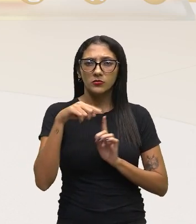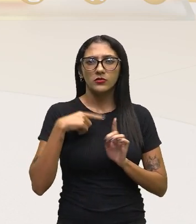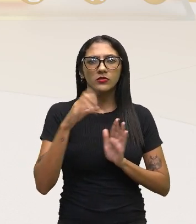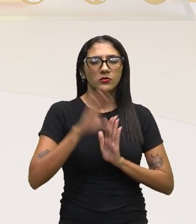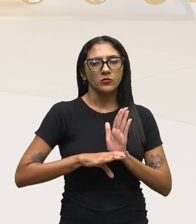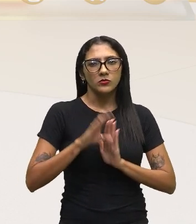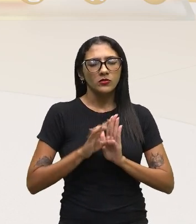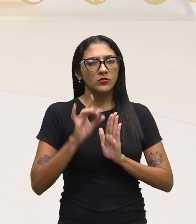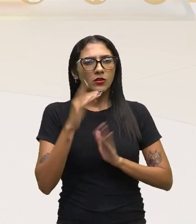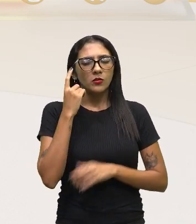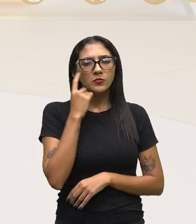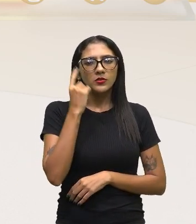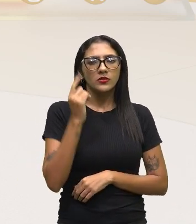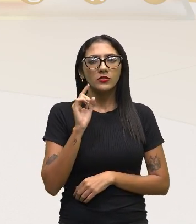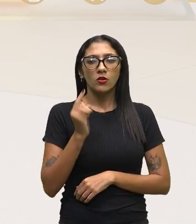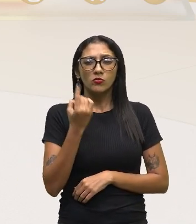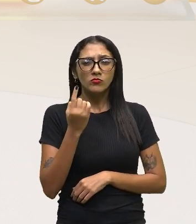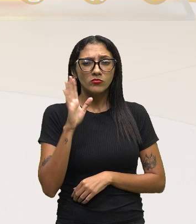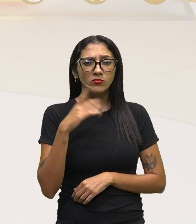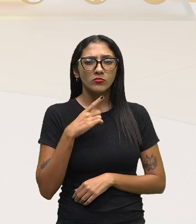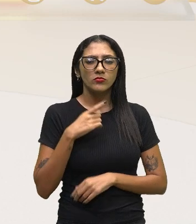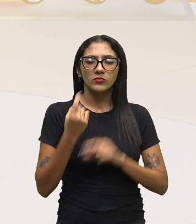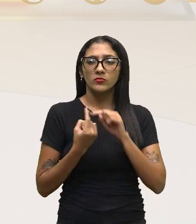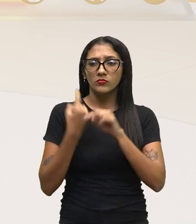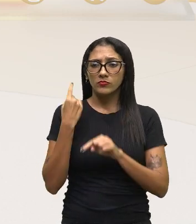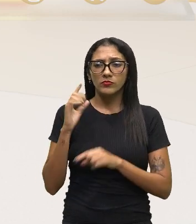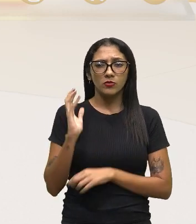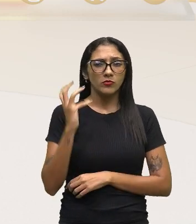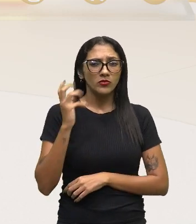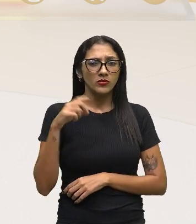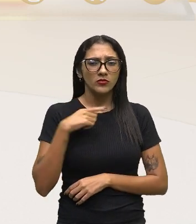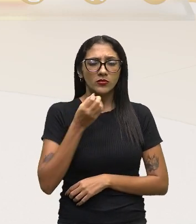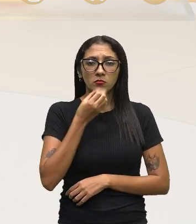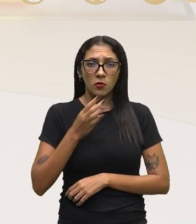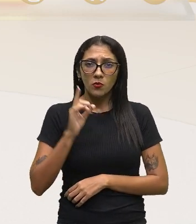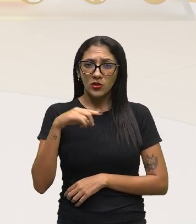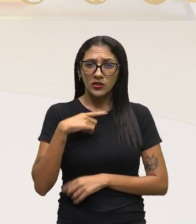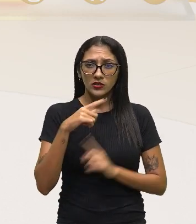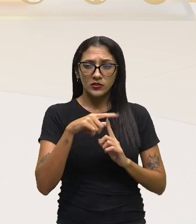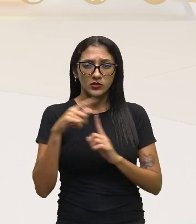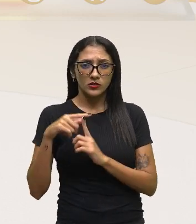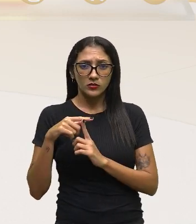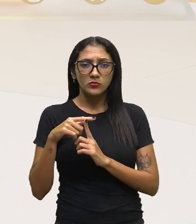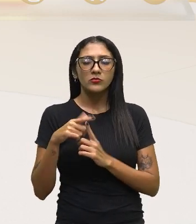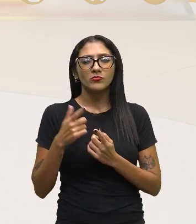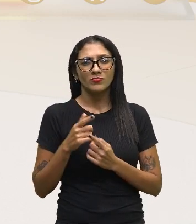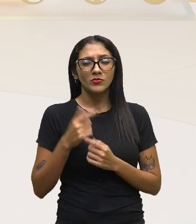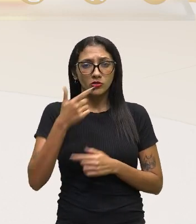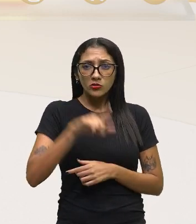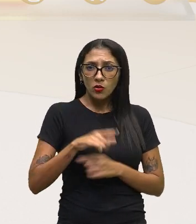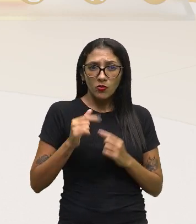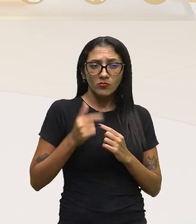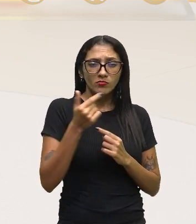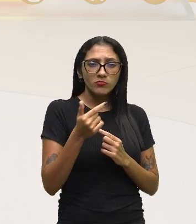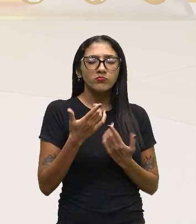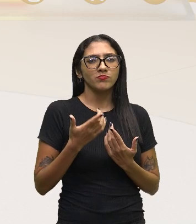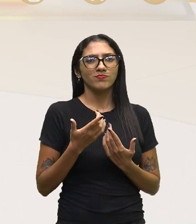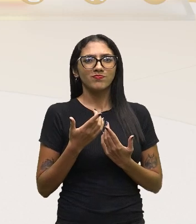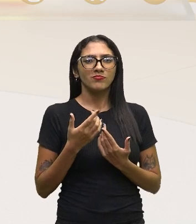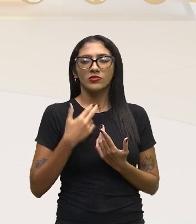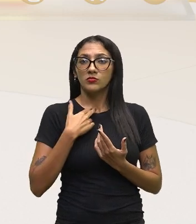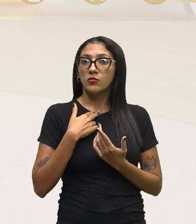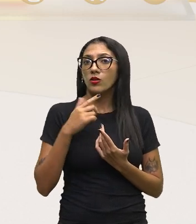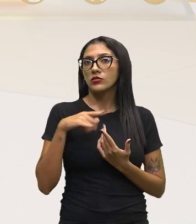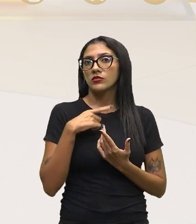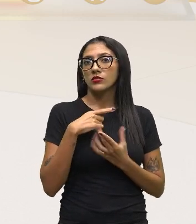só por pensar que uma vez aconteceu uma coisa boa com aquele ativo, é que vai acontecer novamente. A gente não pode se